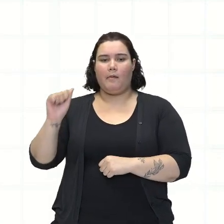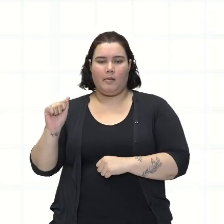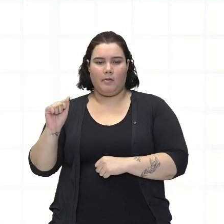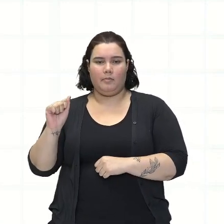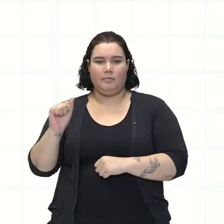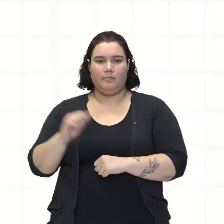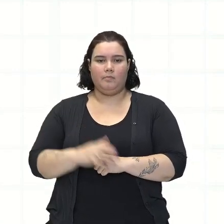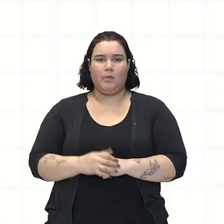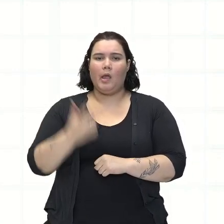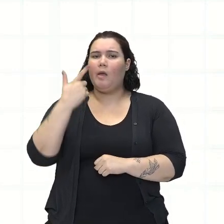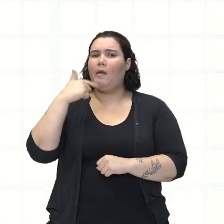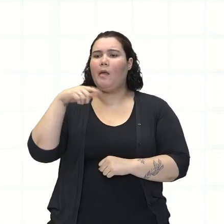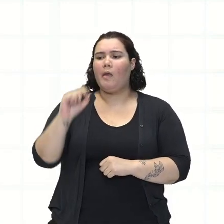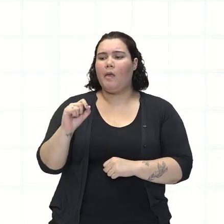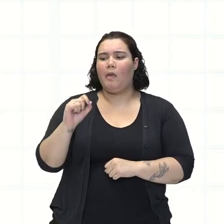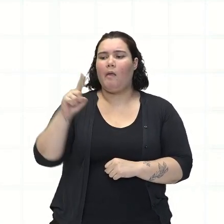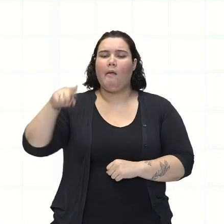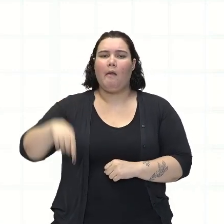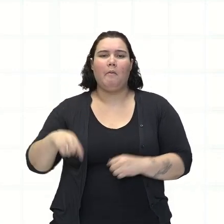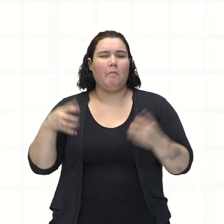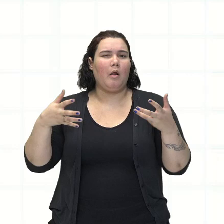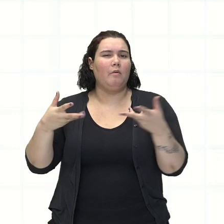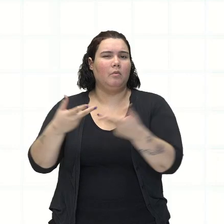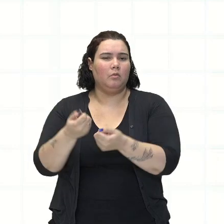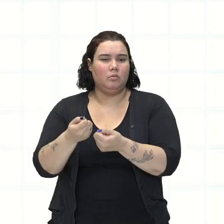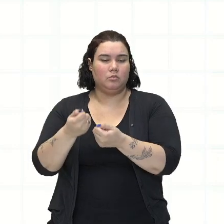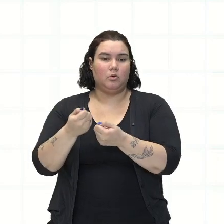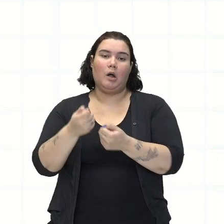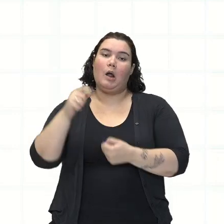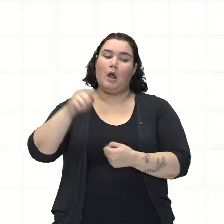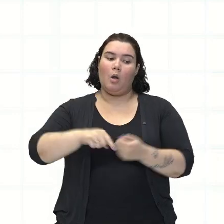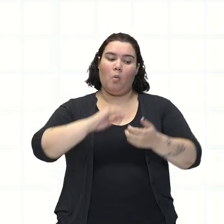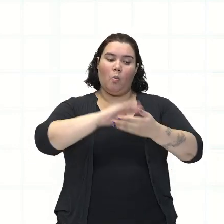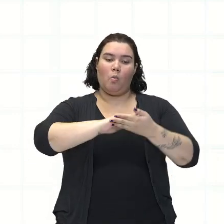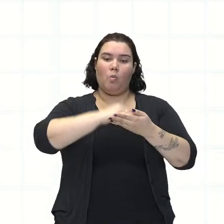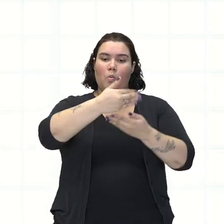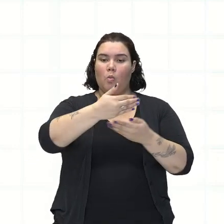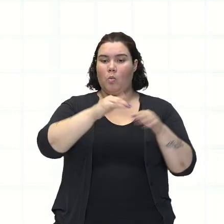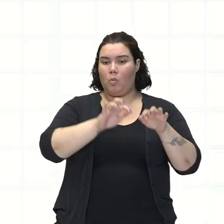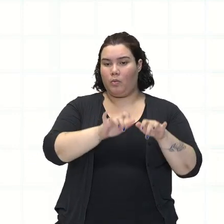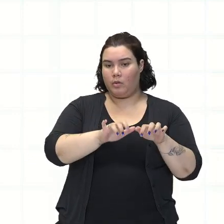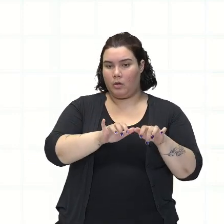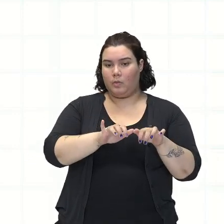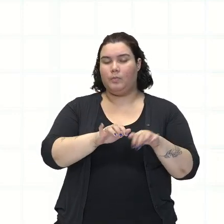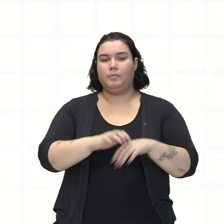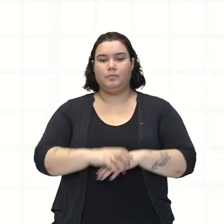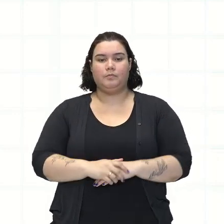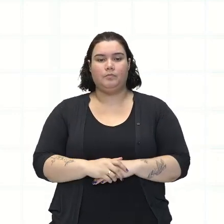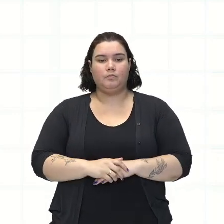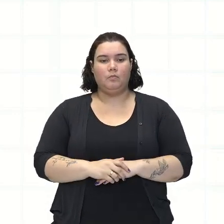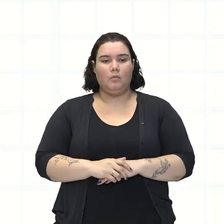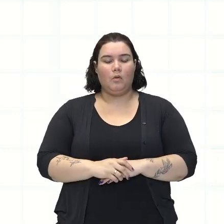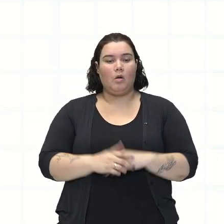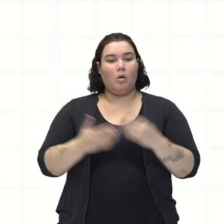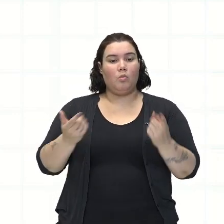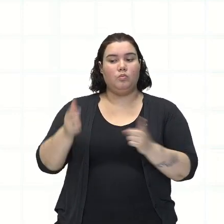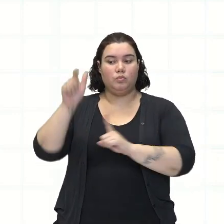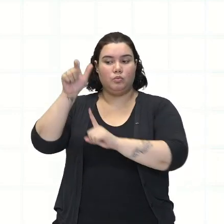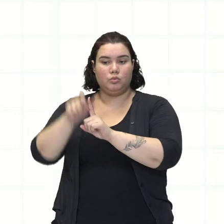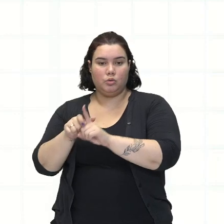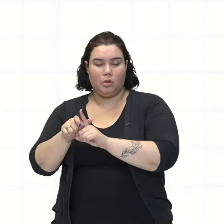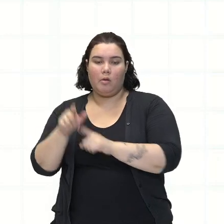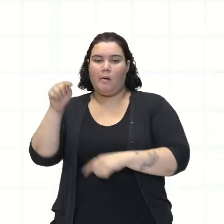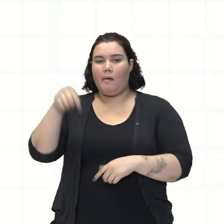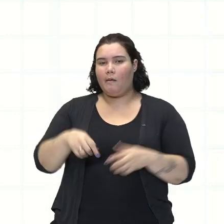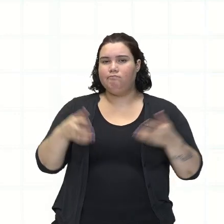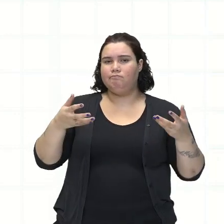Quem era incrível? O meu sujeito, o computador. O que se diz sobre esse sujeito? Que ele era